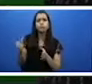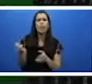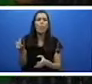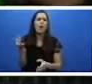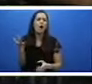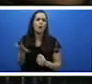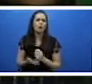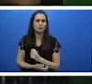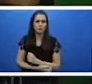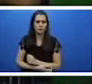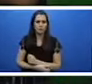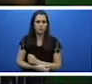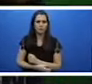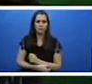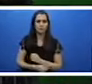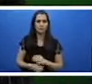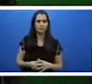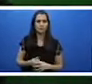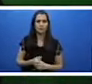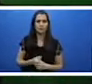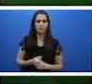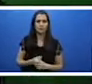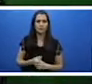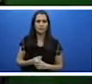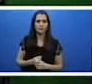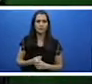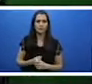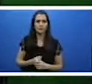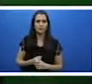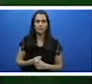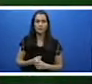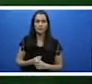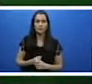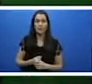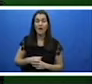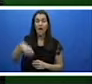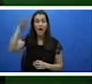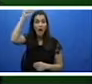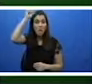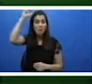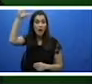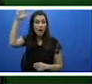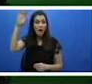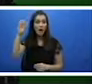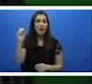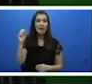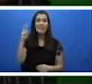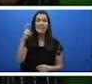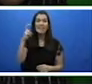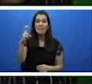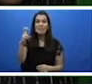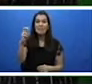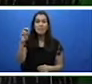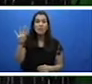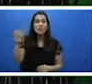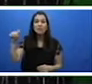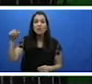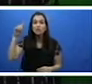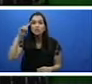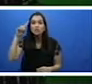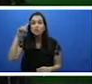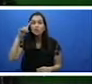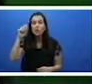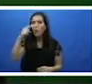mamãe para se desenvolver. Crianças, olha a baleia, 547 dias. O